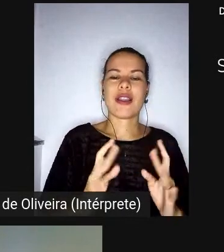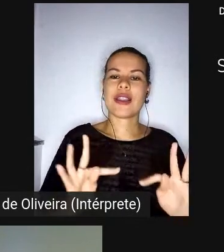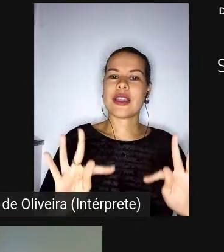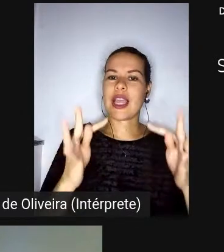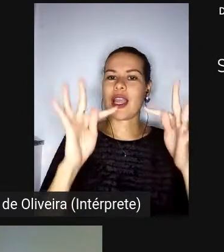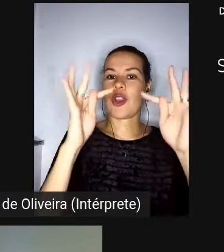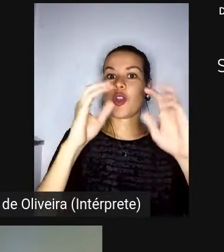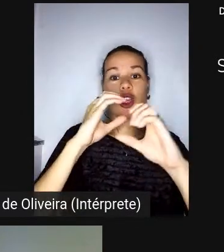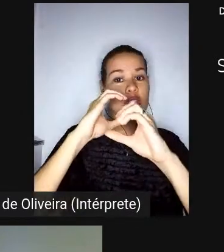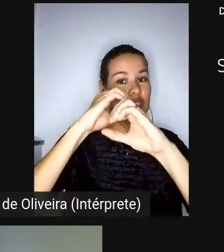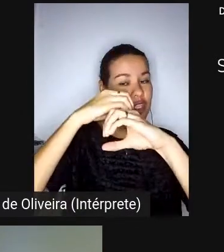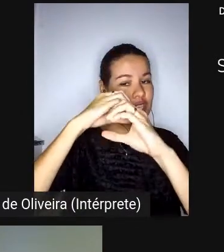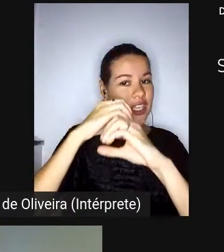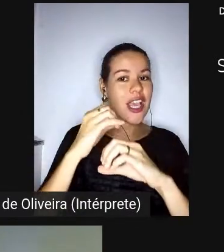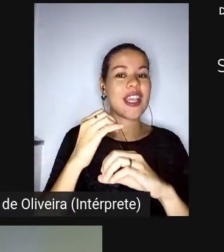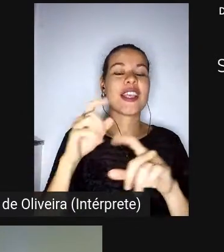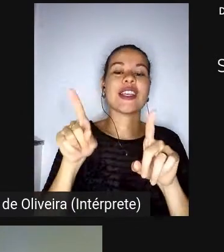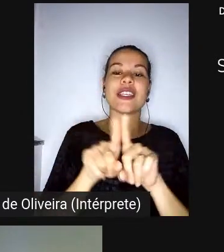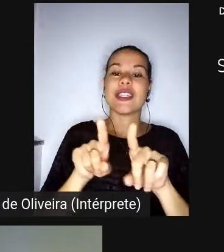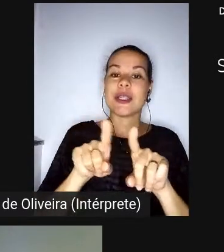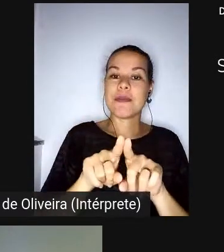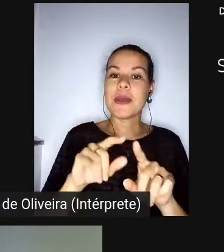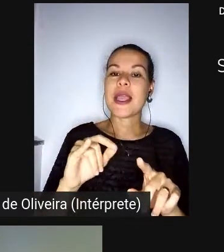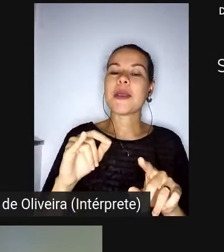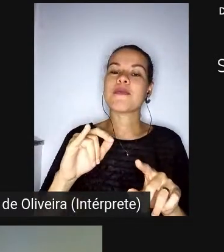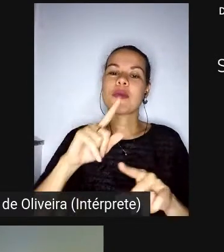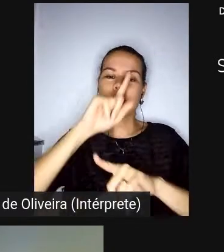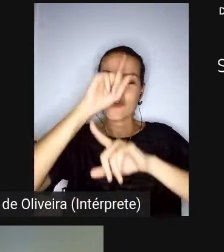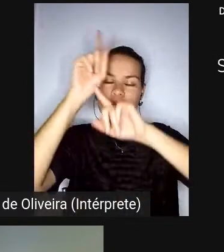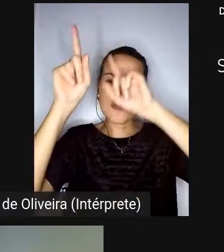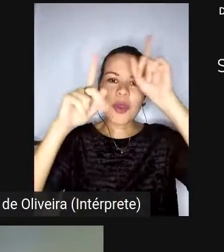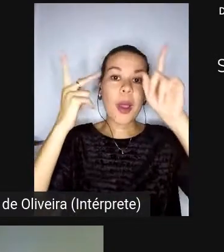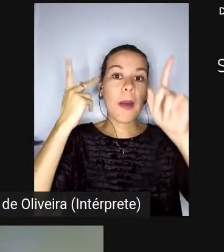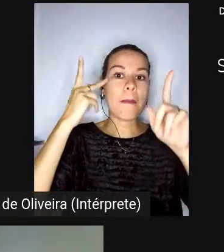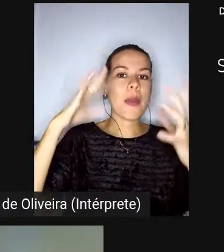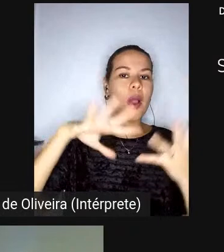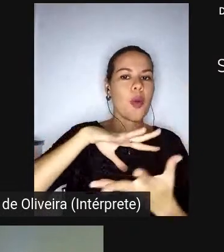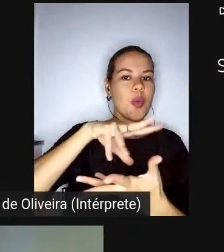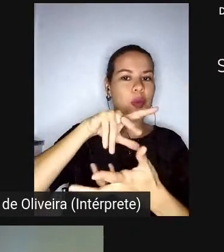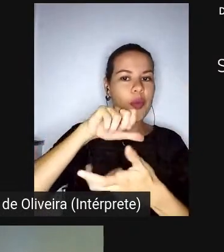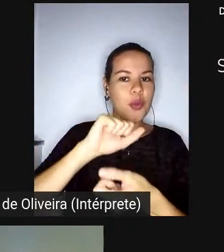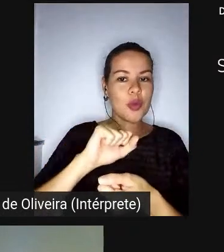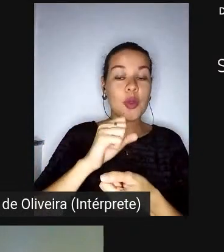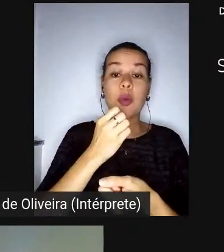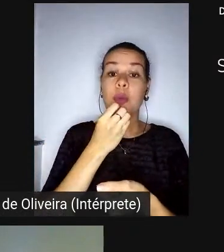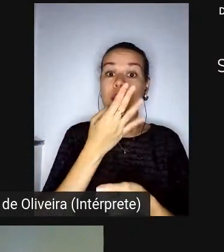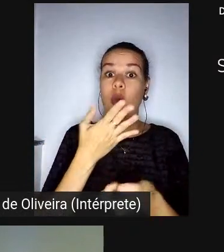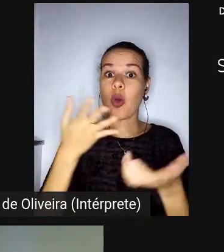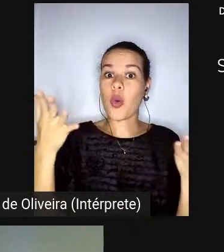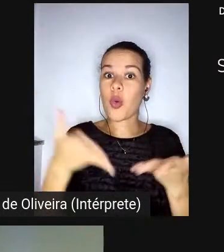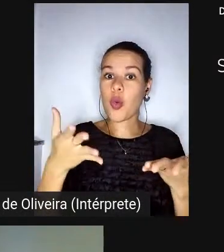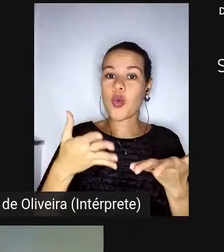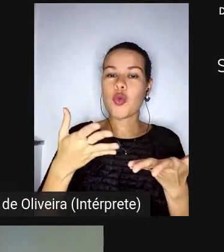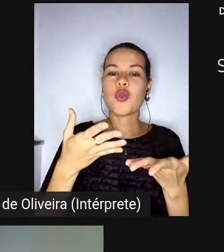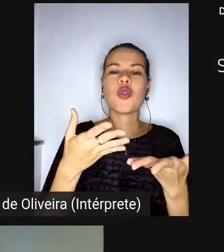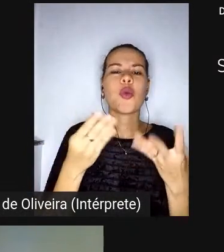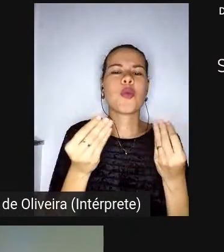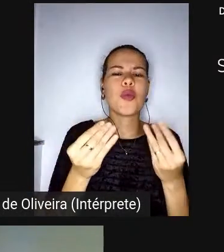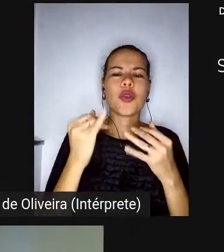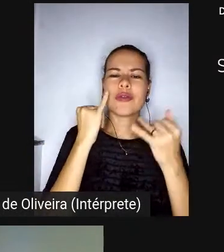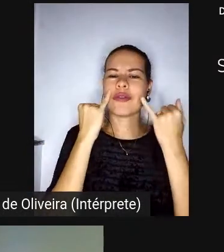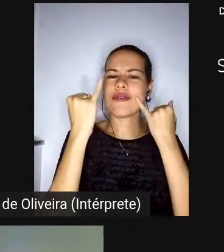e desejar um sistema excelente evento nós temos hoje uma noite recheada aí de